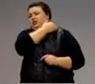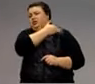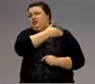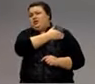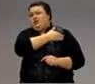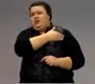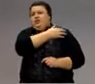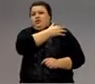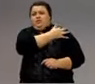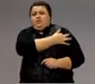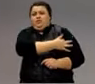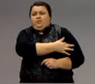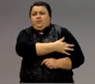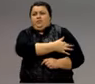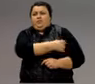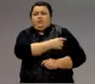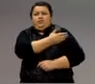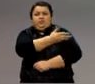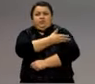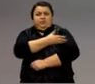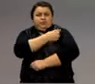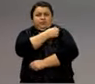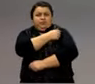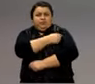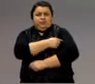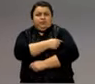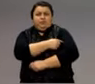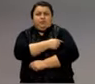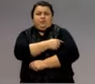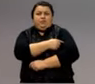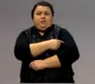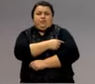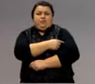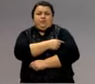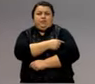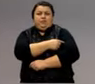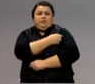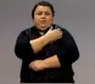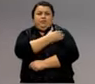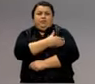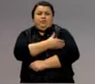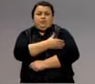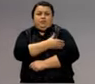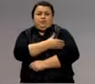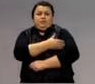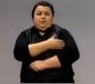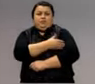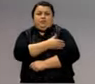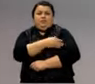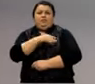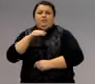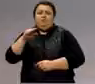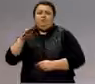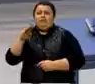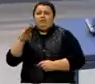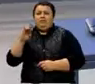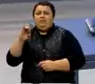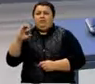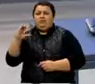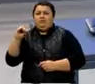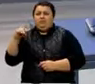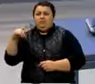costas, o deltoide, um pedaço do bíceps, tríceps. Tá? Então, nós vemos algumas partes